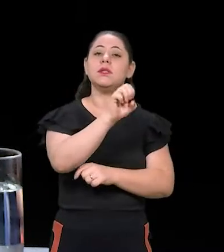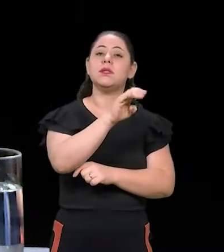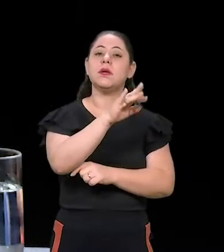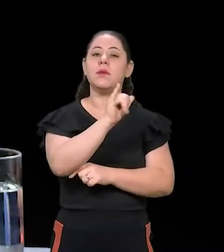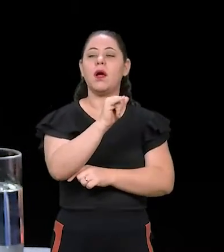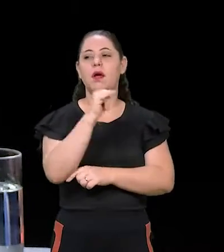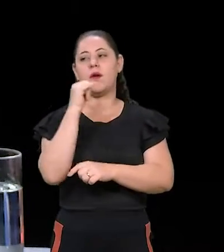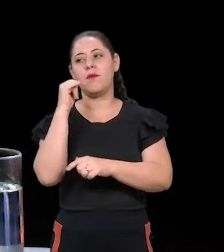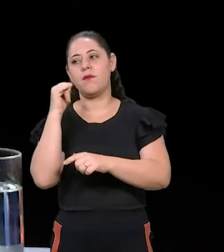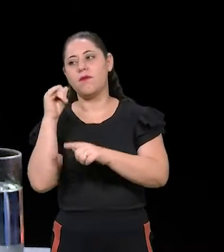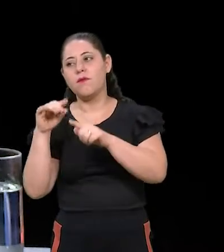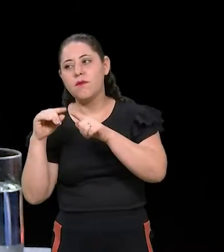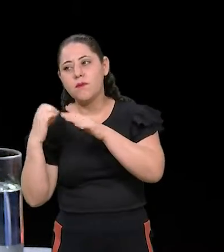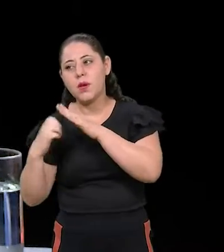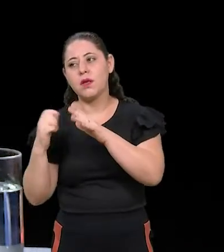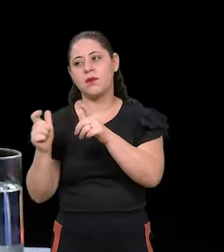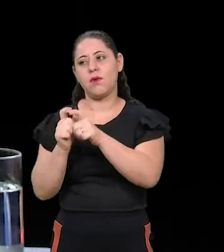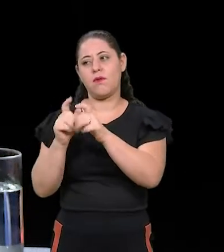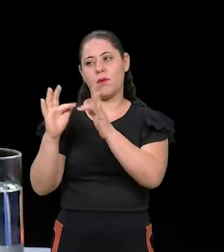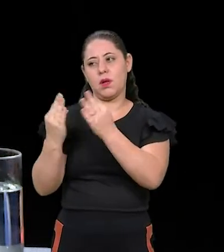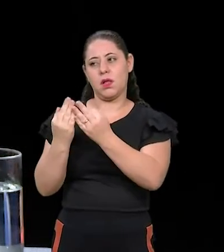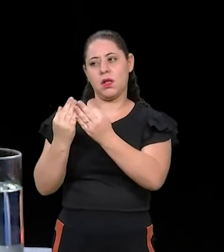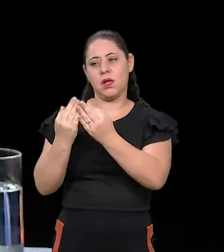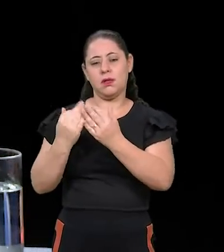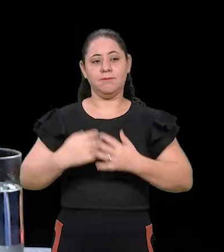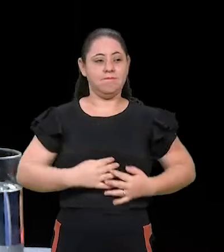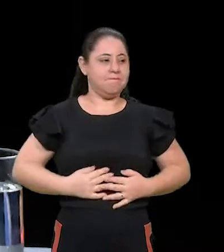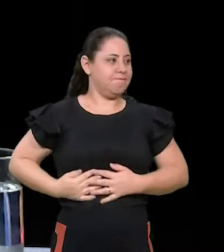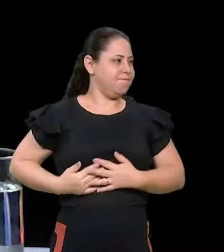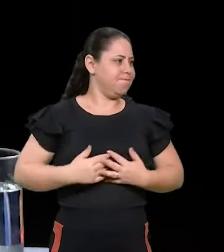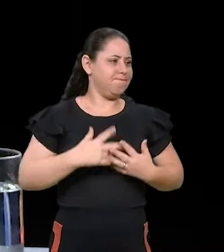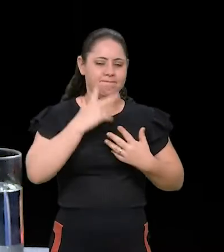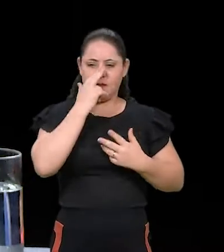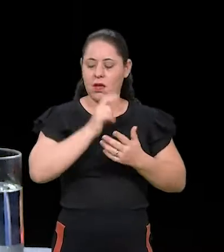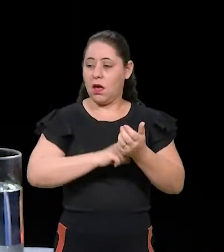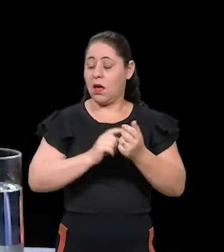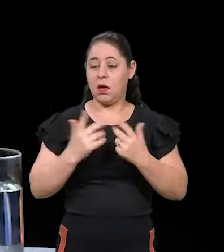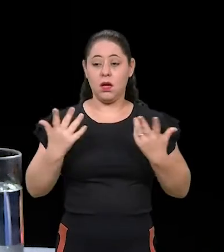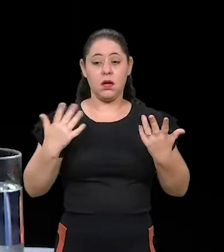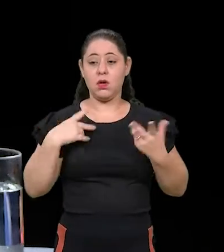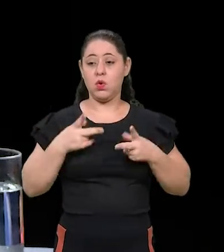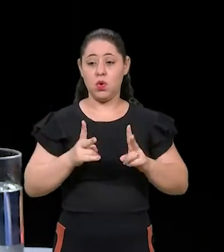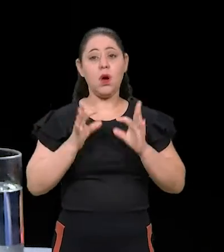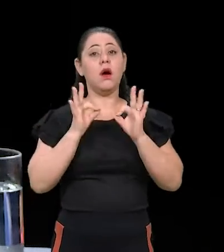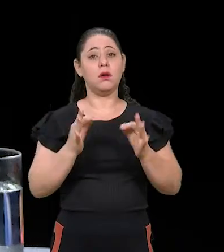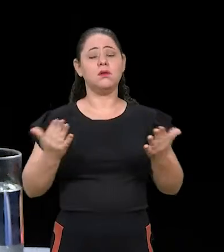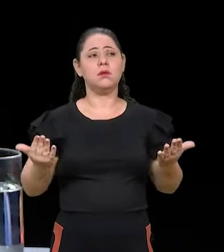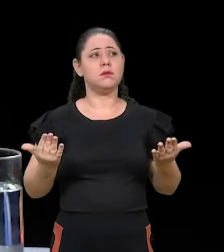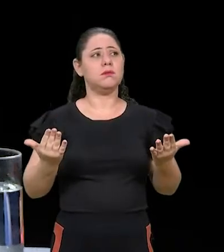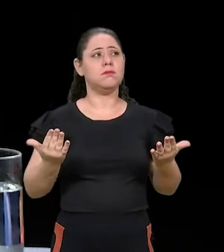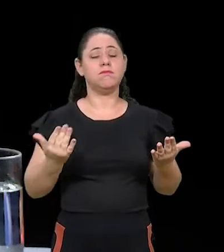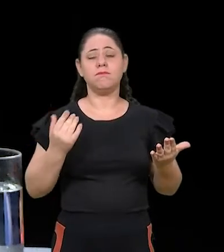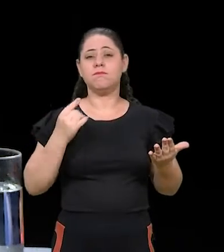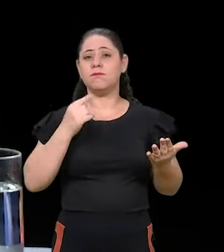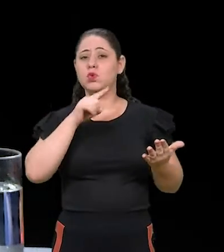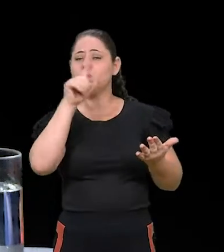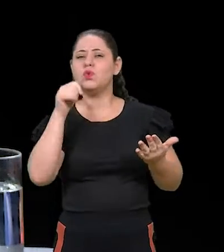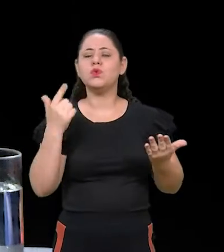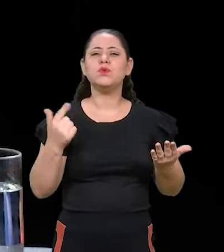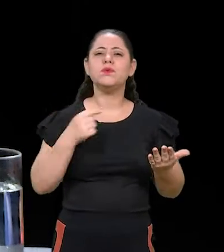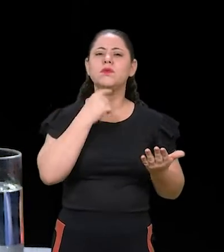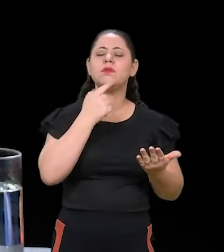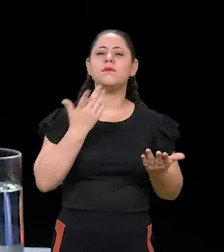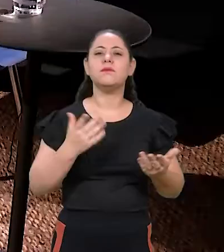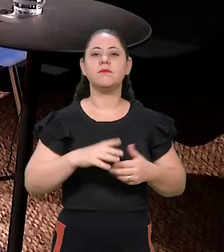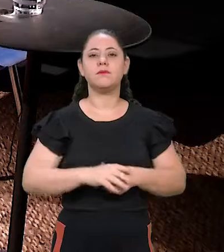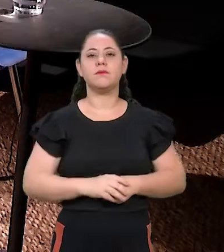já trabalhava, né, nas empresas da família, dá aquele frio na barriga, dá uma sensação de será que eu estou no caminho certo,